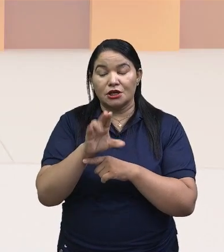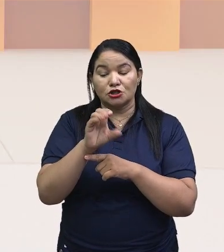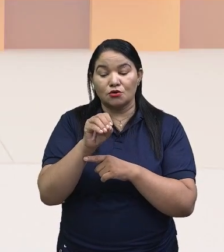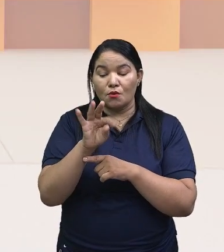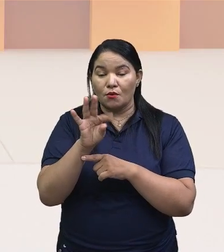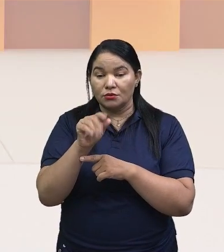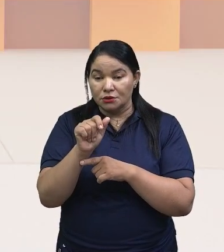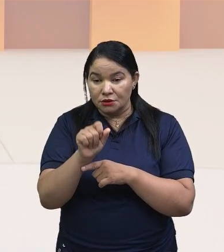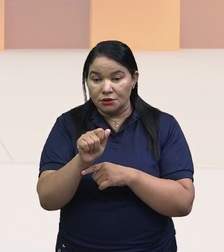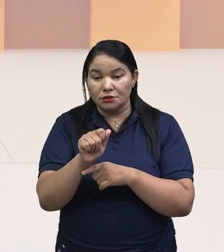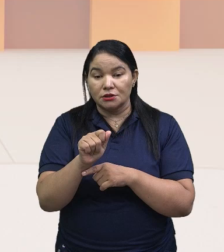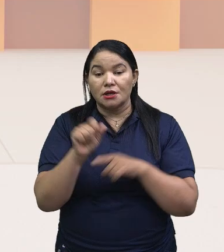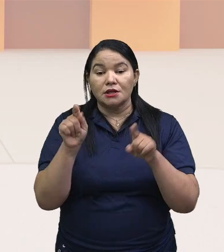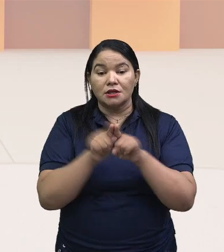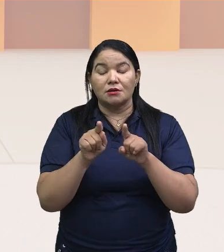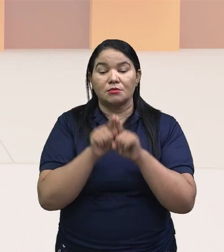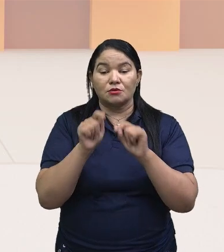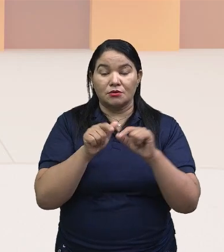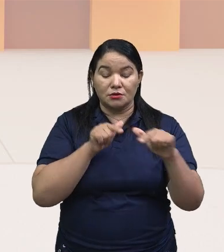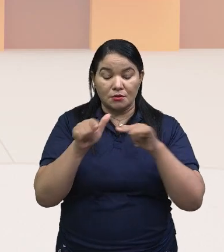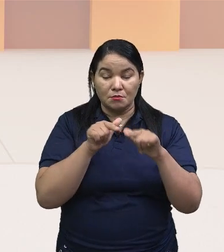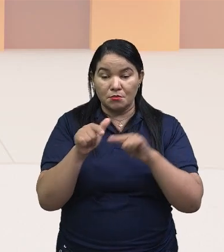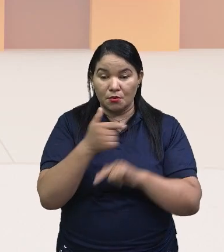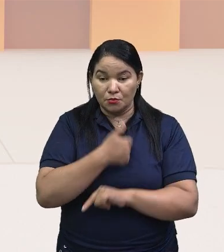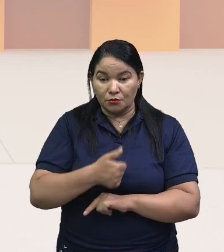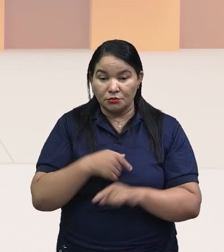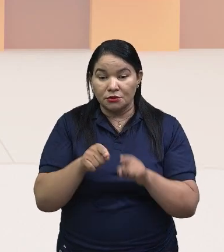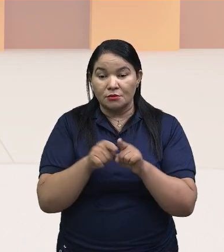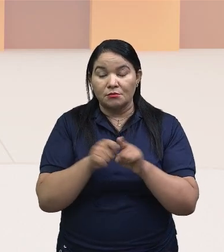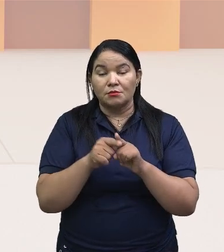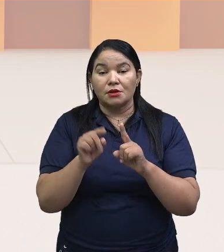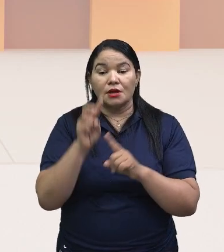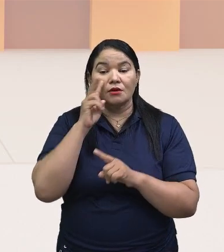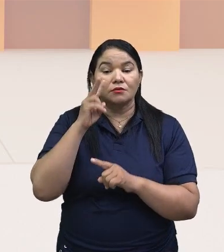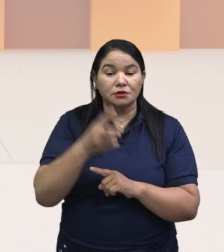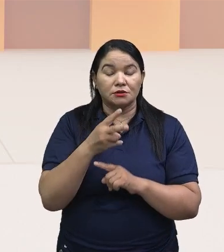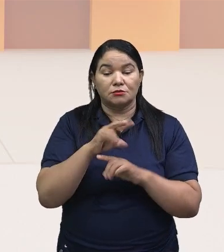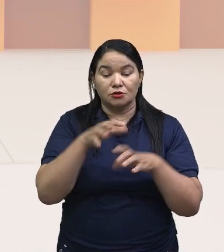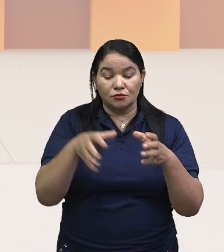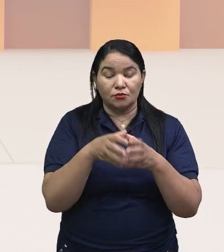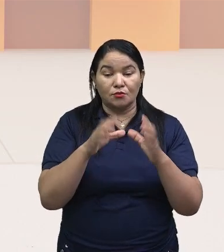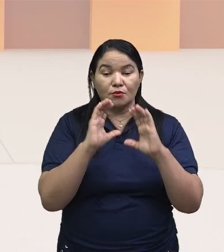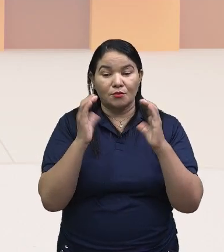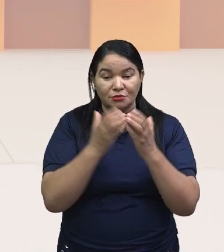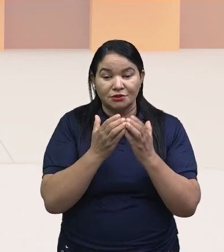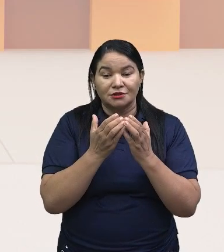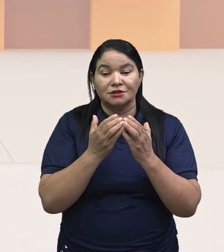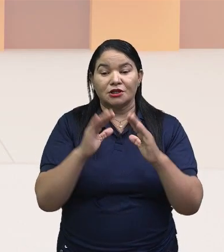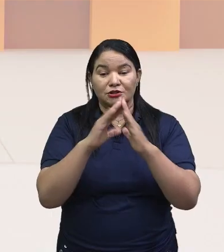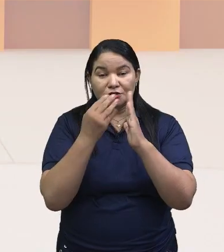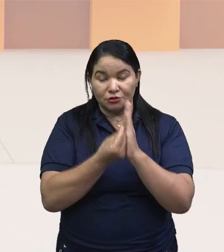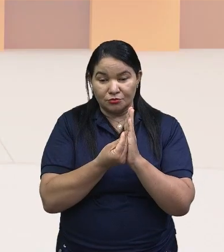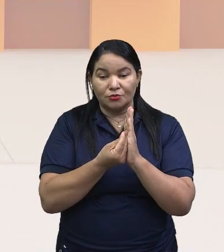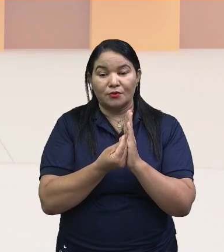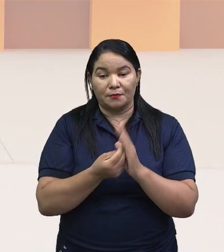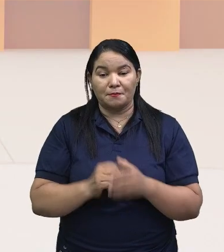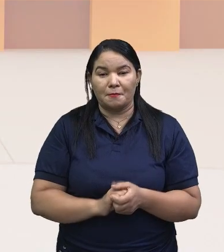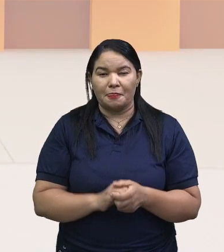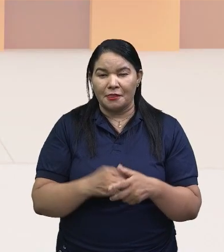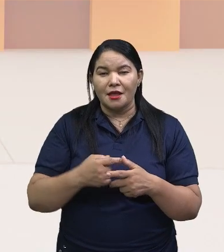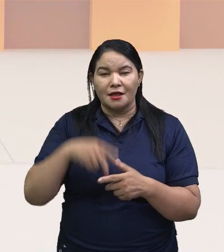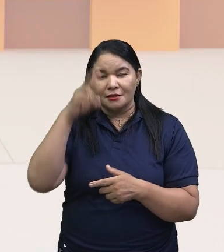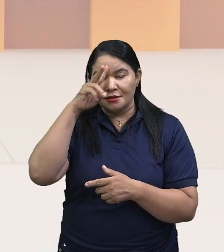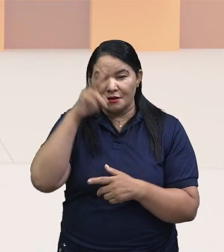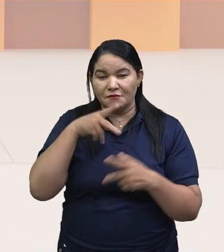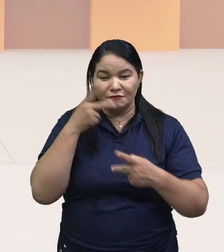serviço público, e o reconhecimento das comunidades quilombolas. Vocês lembram que nós comentamos agora há pouco que